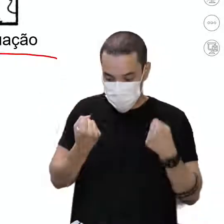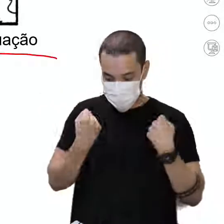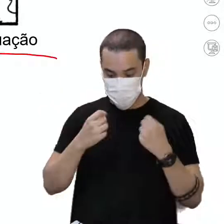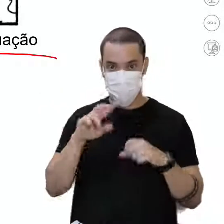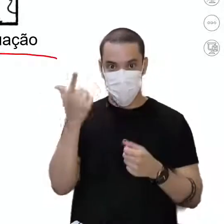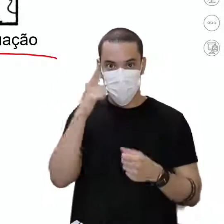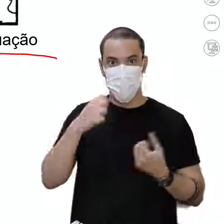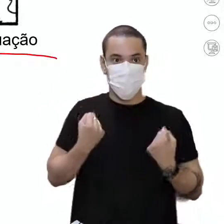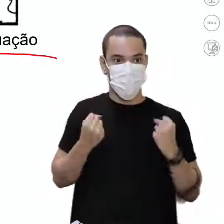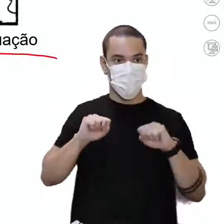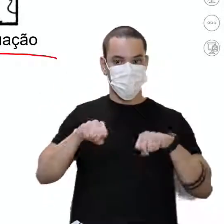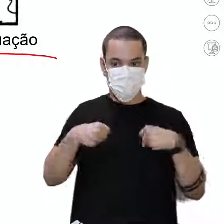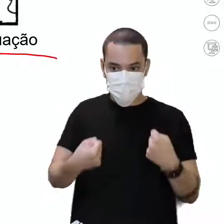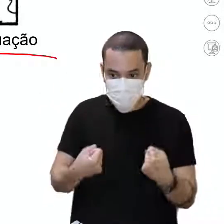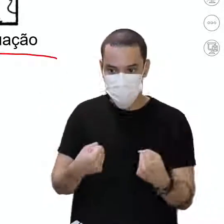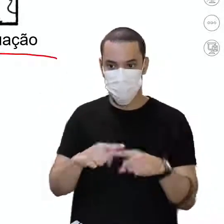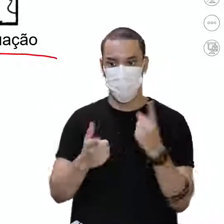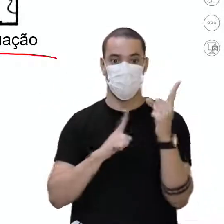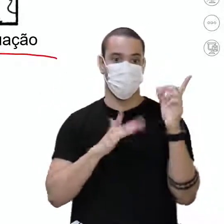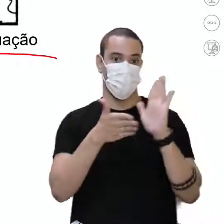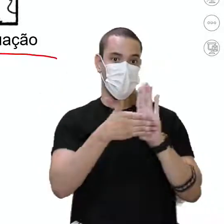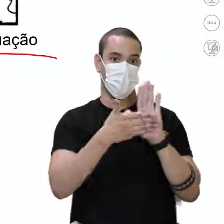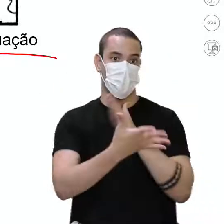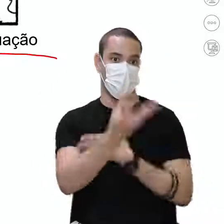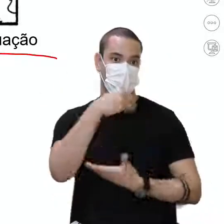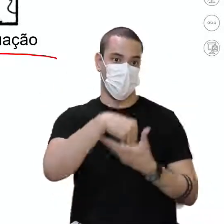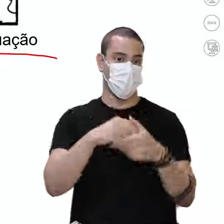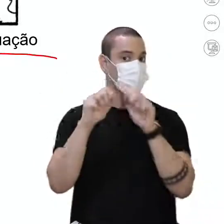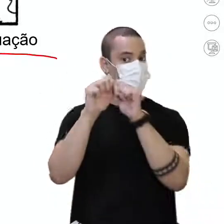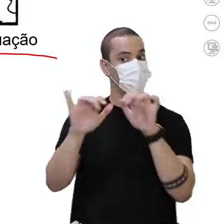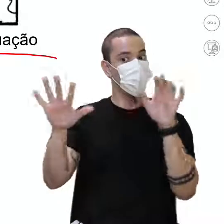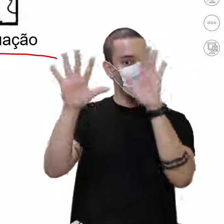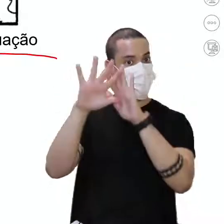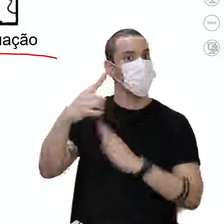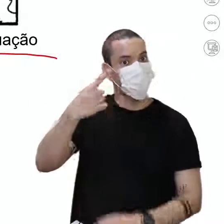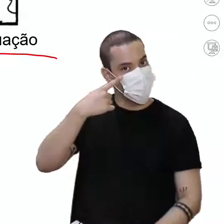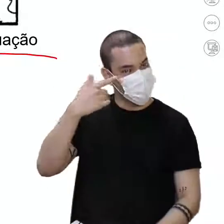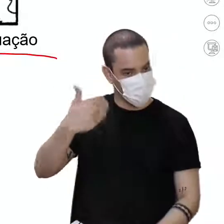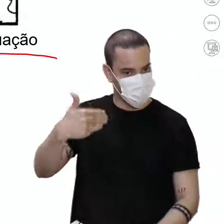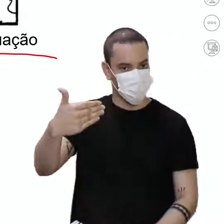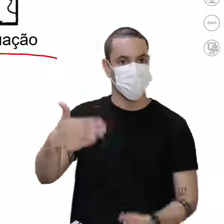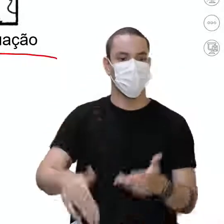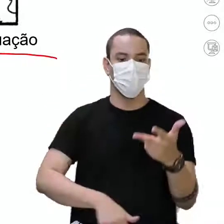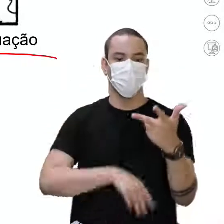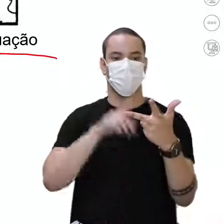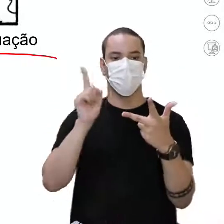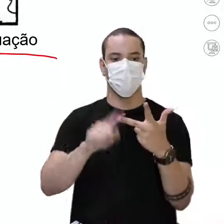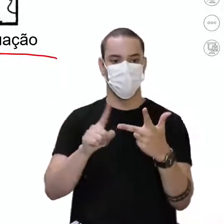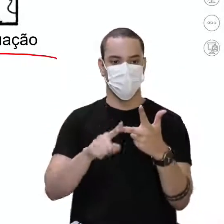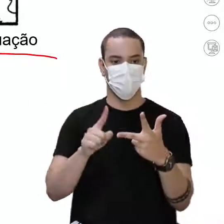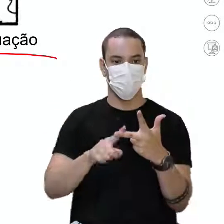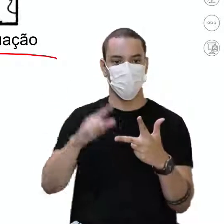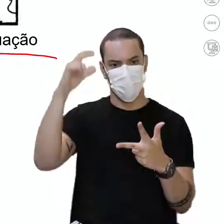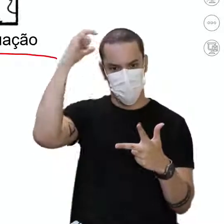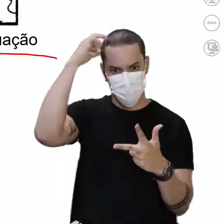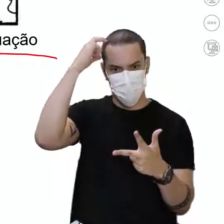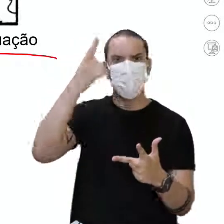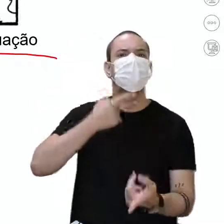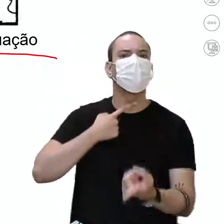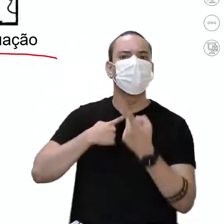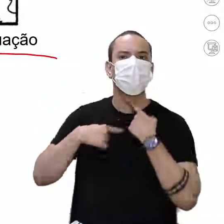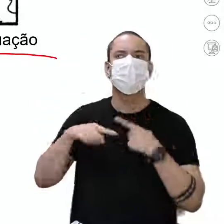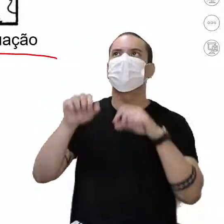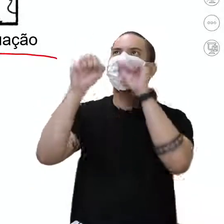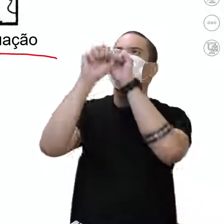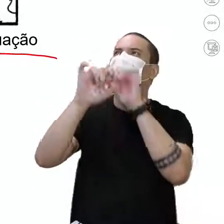para garantir o sucesso da sua proposta, deve ter alguma proposta ali no balãozinho. A gente vai ler daqui a pouco. Letra C, o urso desejava